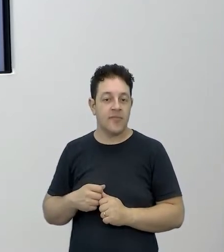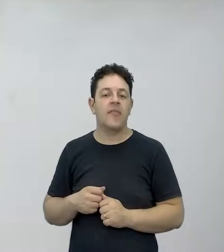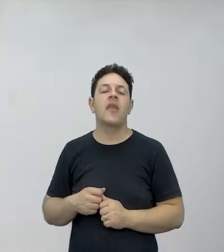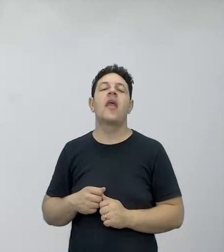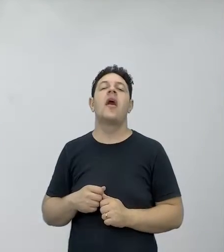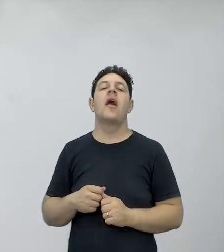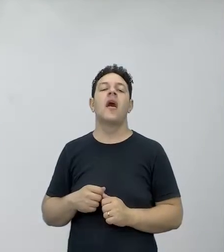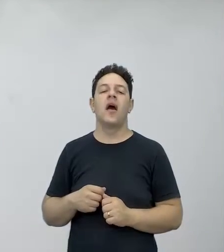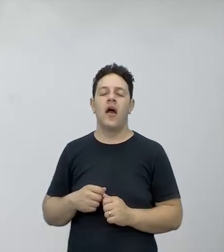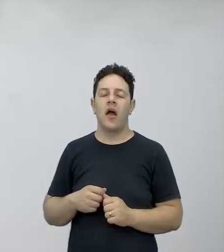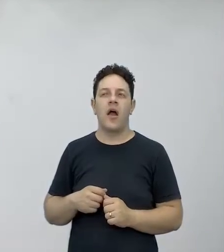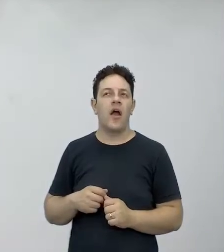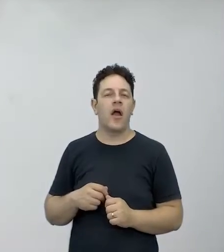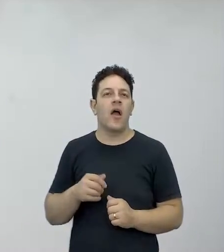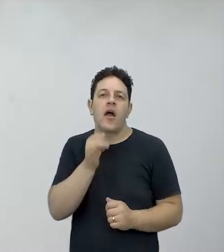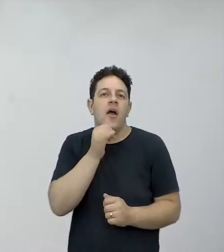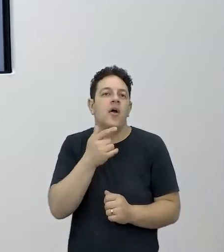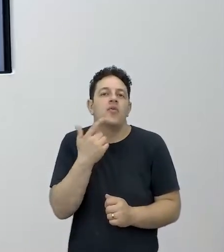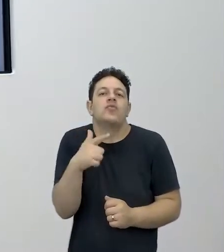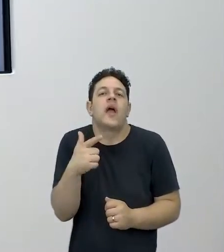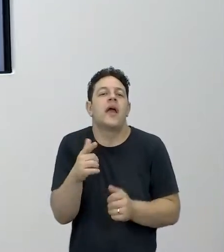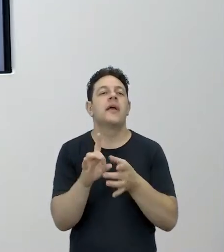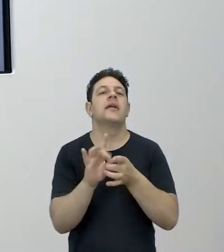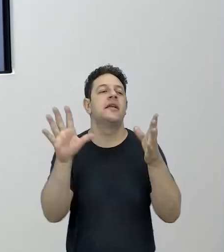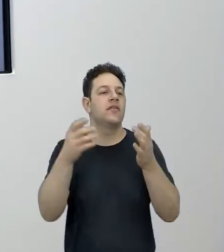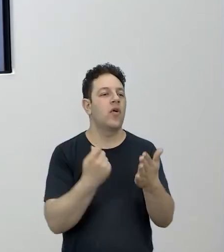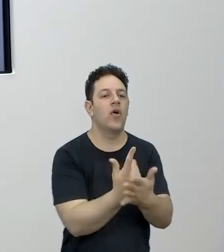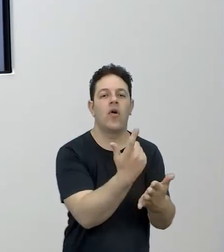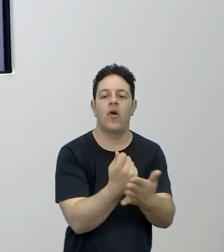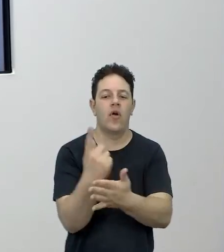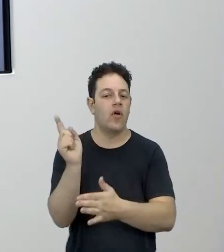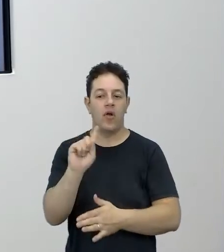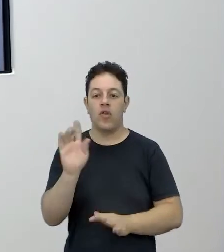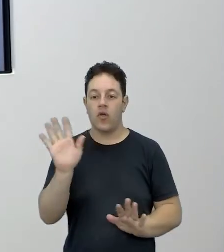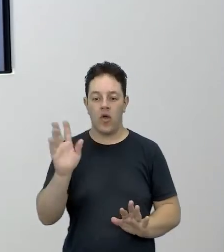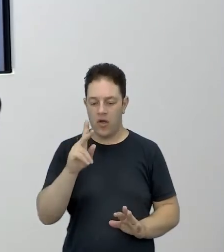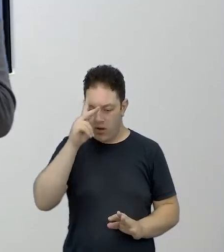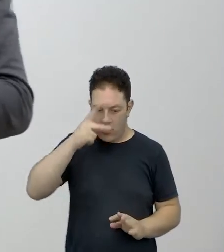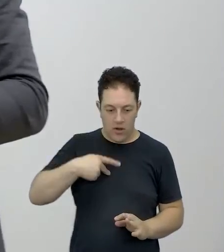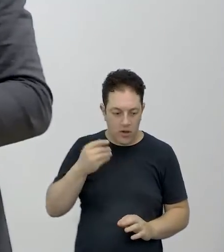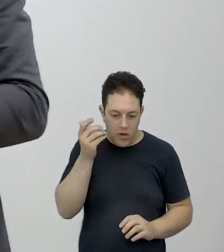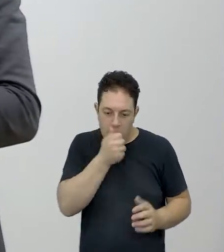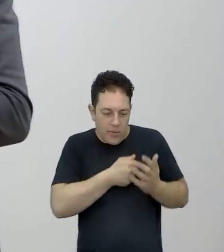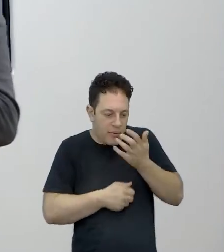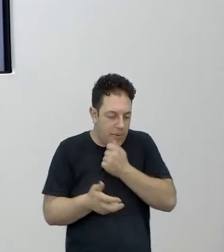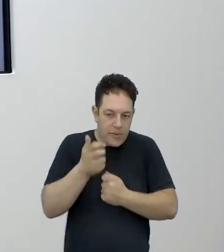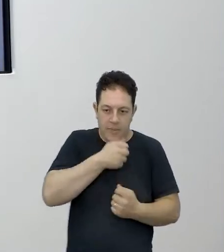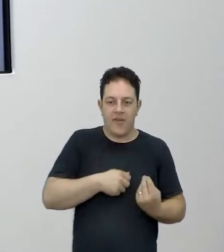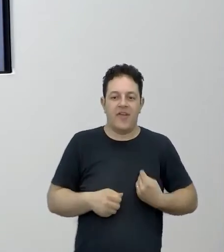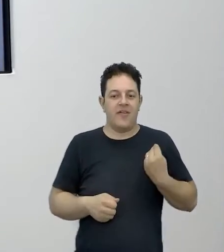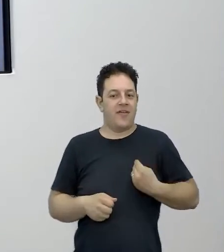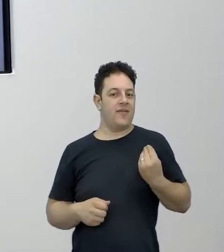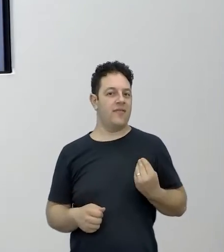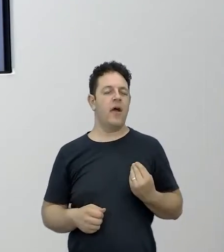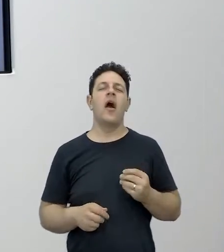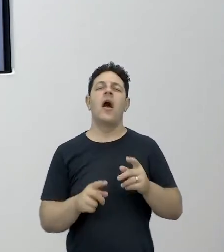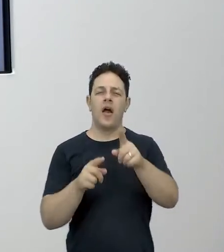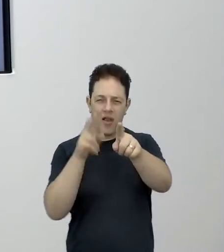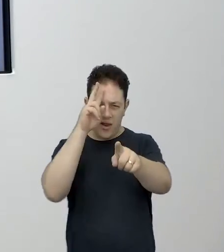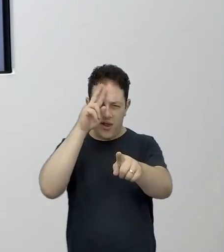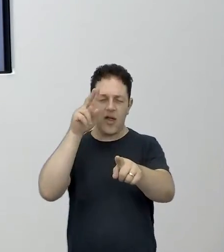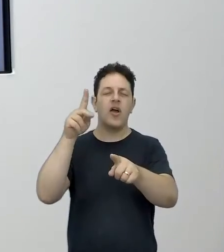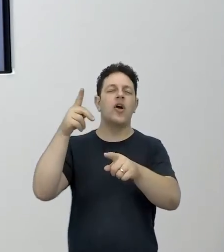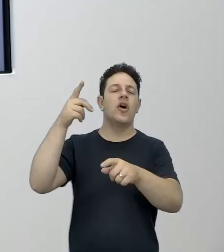o que ele produz. Ele não tem poder de consumo. Ele apenas sobrevive. Já viu? Lembra das suas aulas de história? Onde o trabalhador